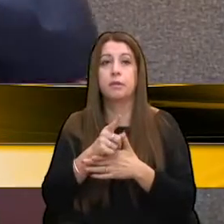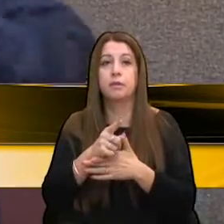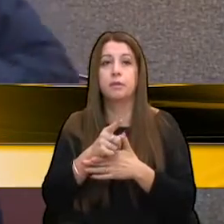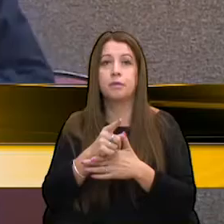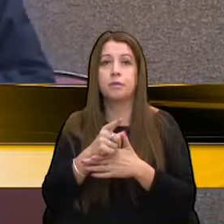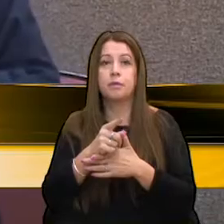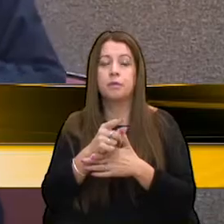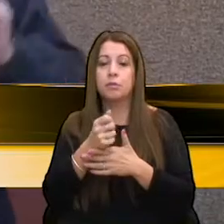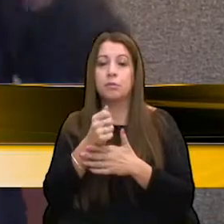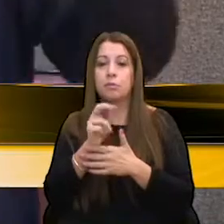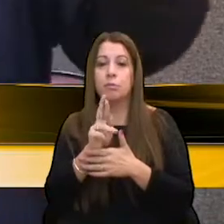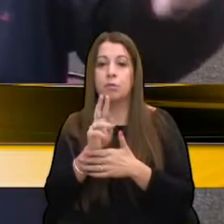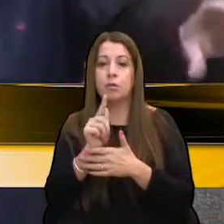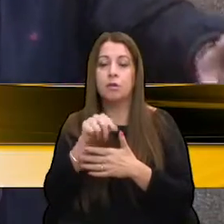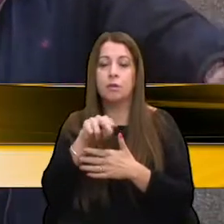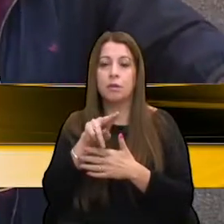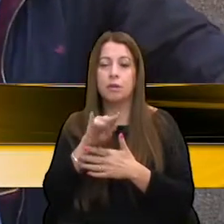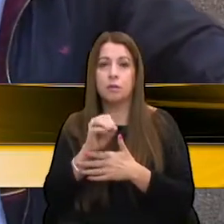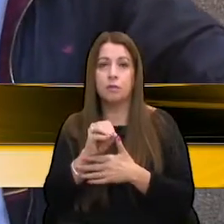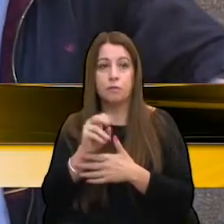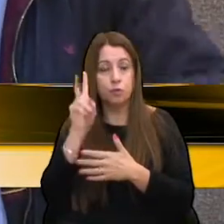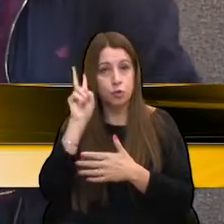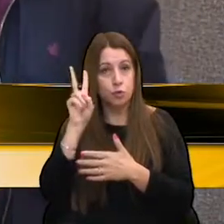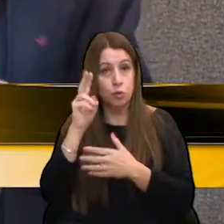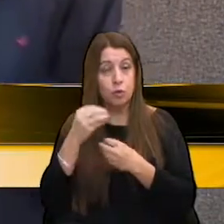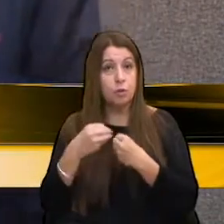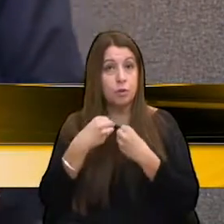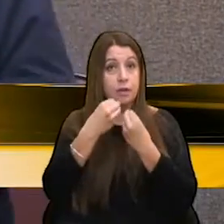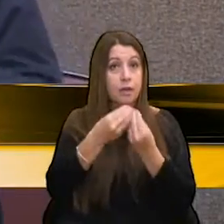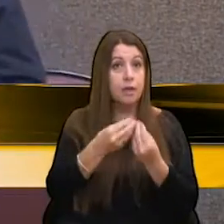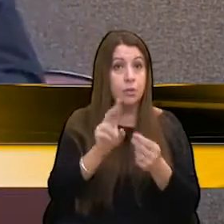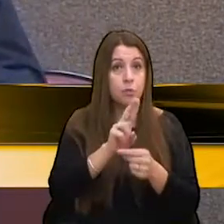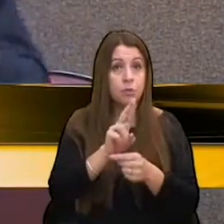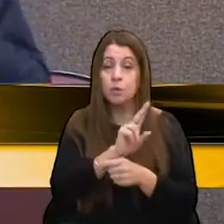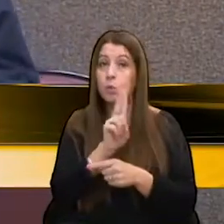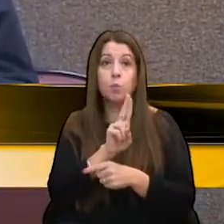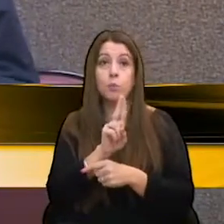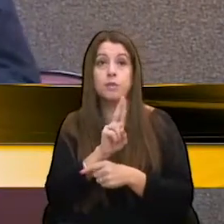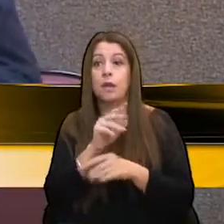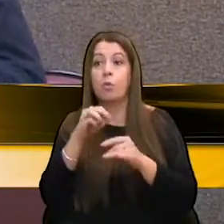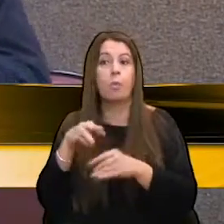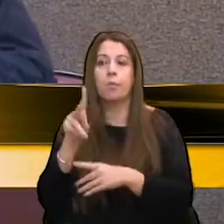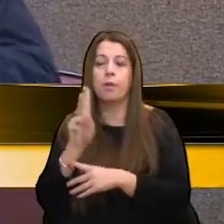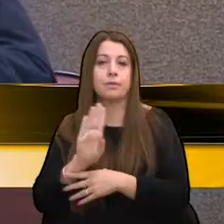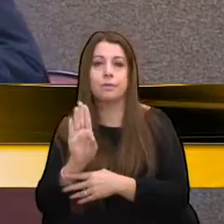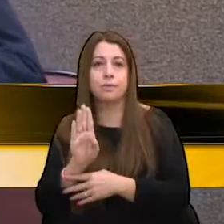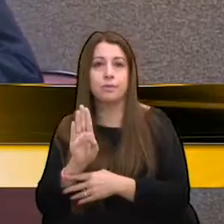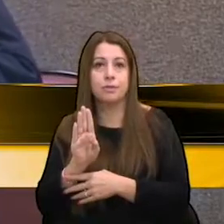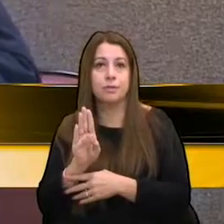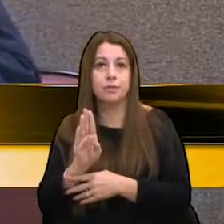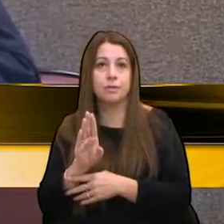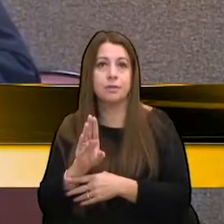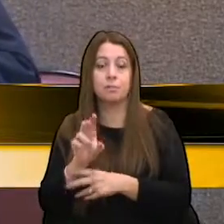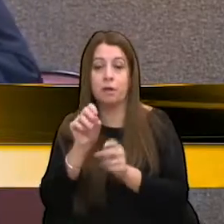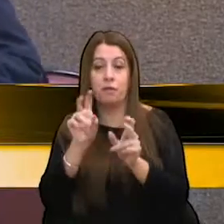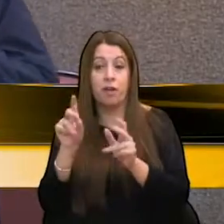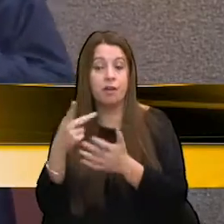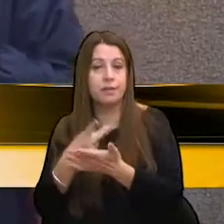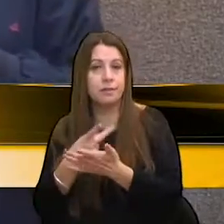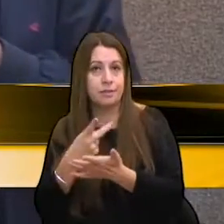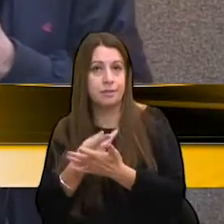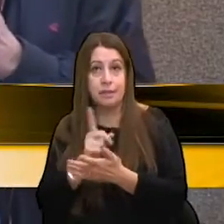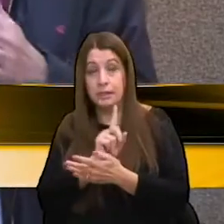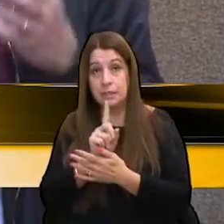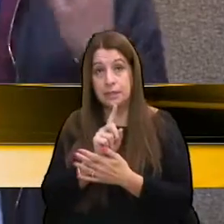arquivo histórico, que elas doaram isto, mas não é usar este marketing para a venda dos seus produtos, é